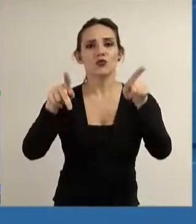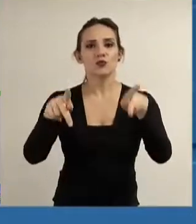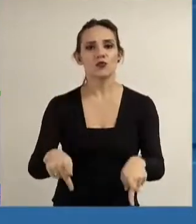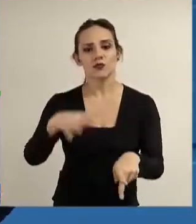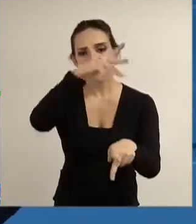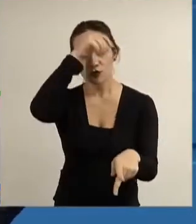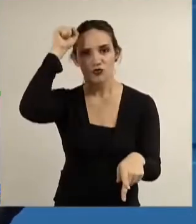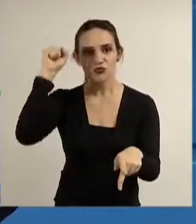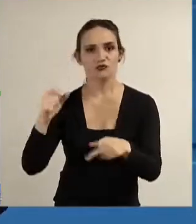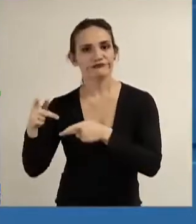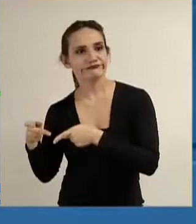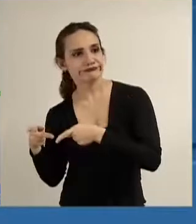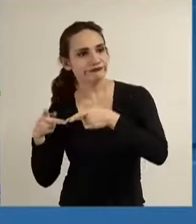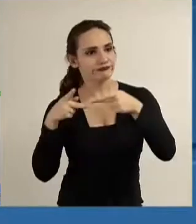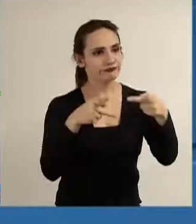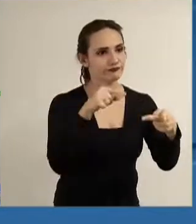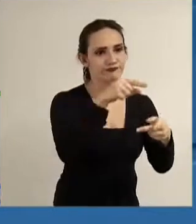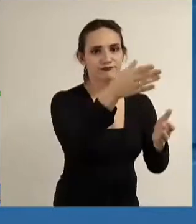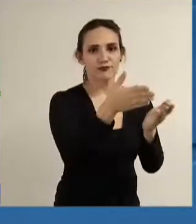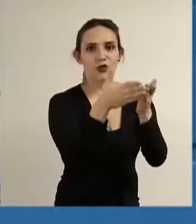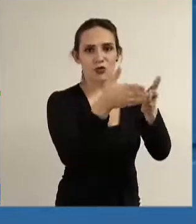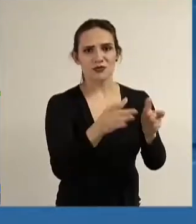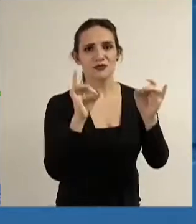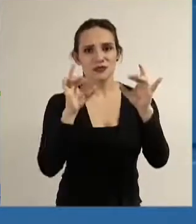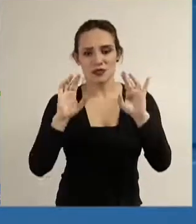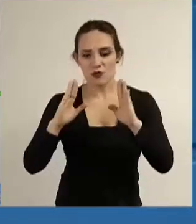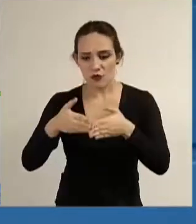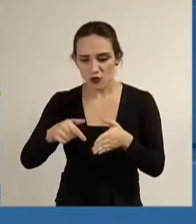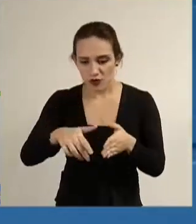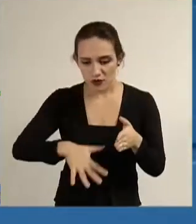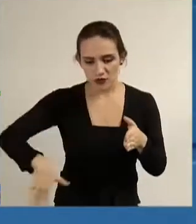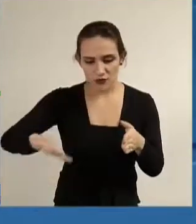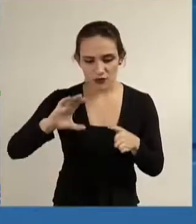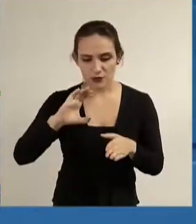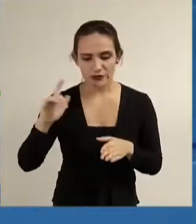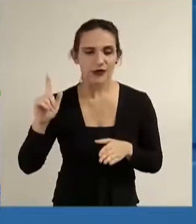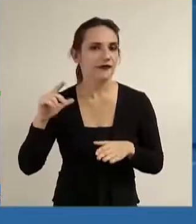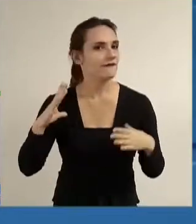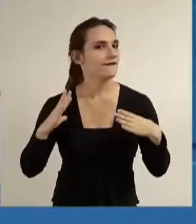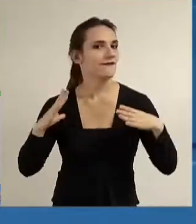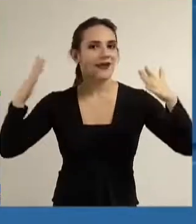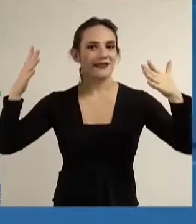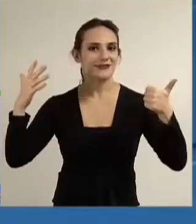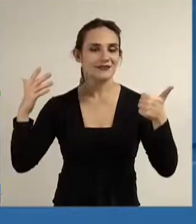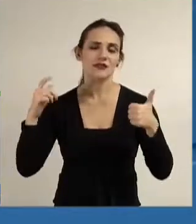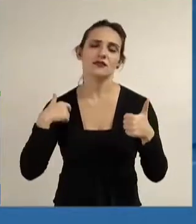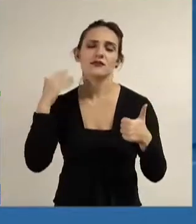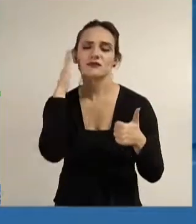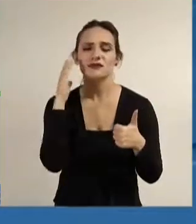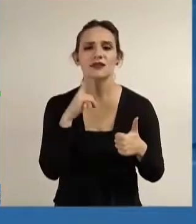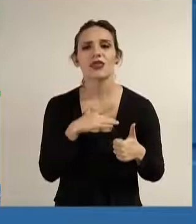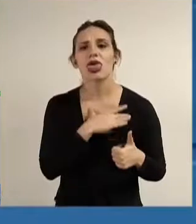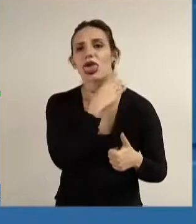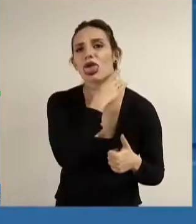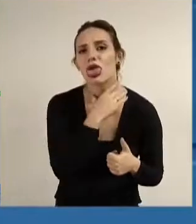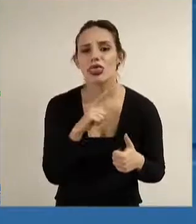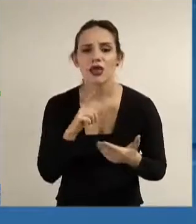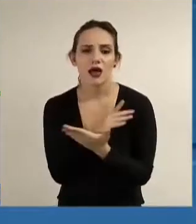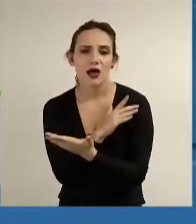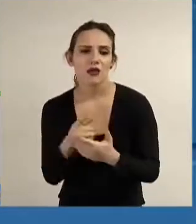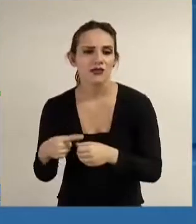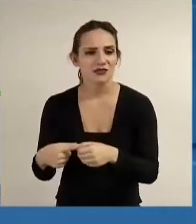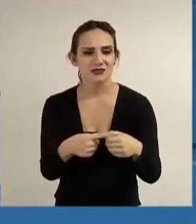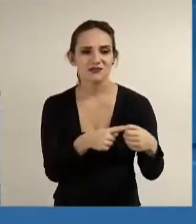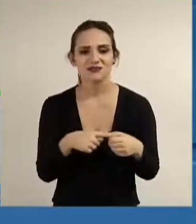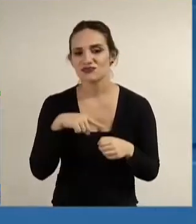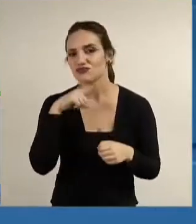Sul, especialmente aqui de Campo Grande, que queiram participar de uma festa. A gente sabe da crise e vários municípios não puderam